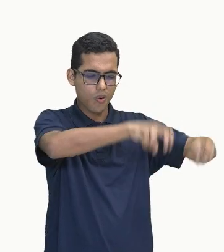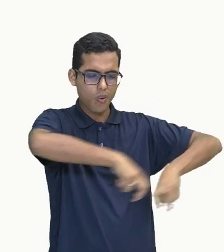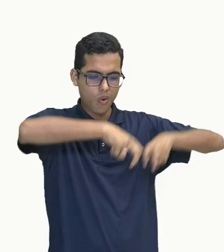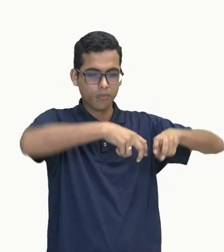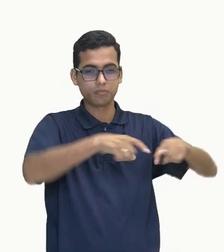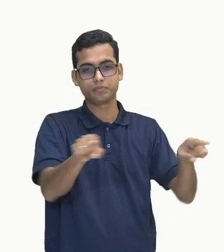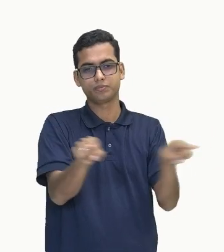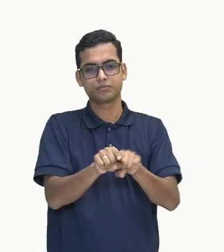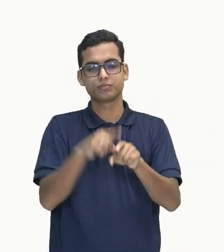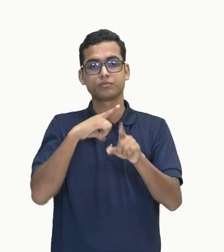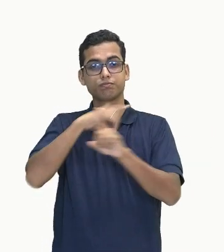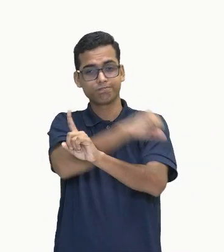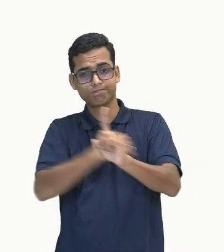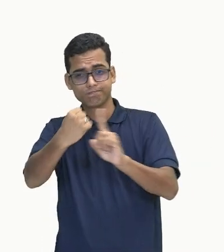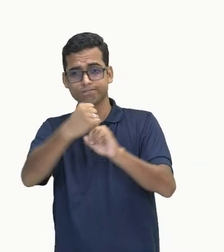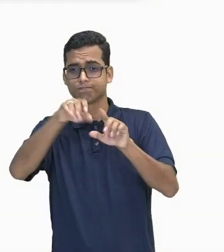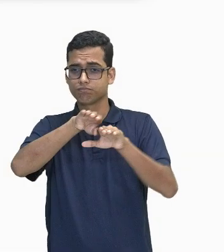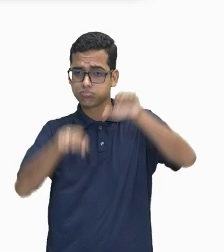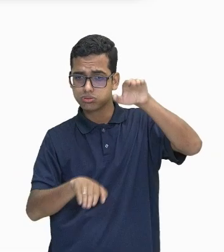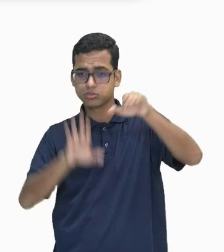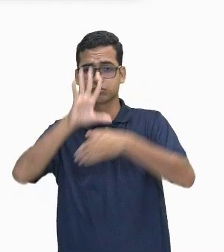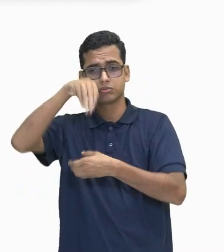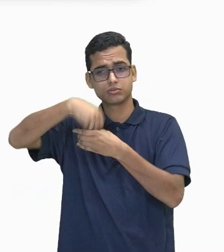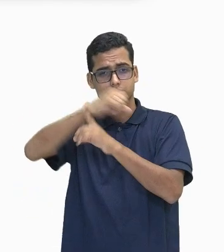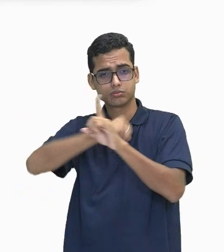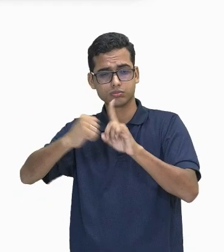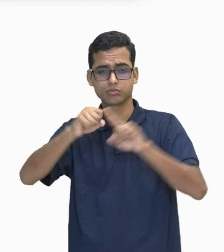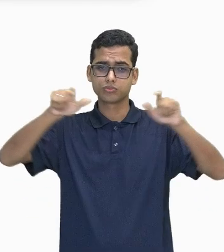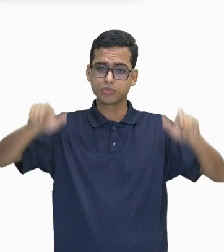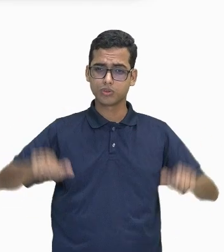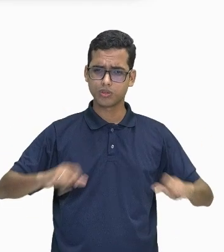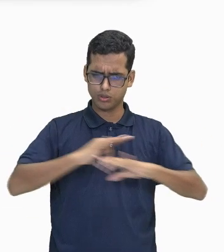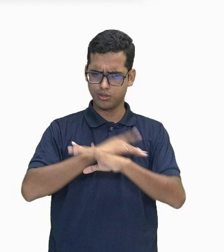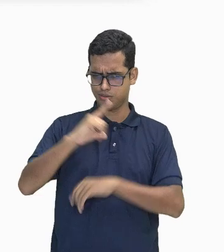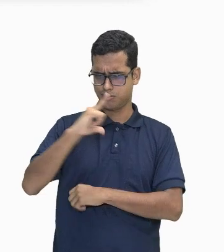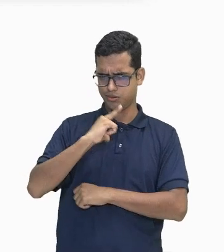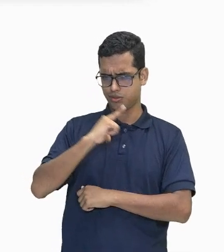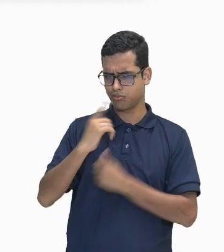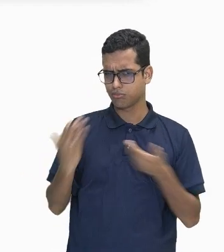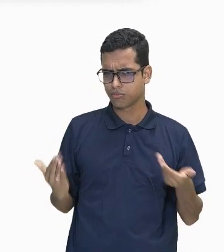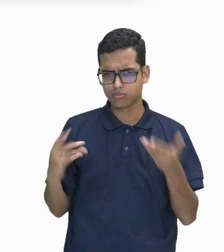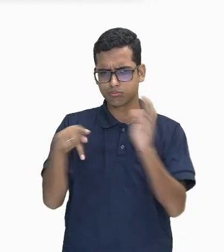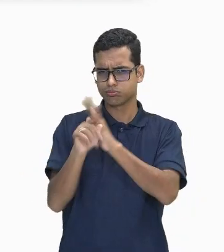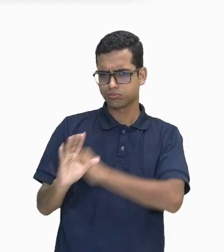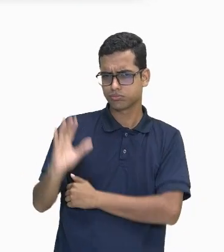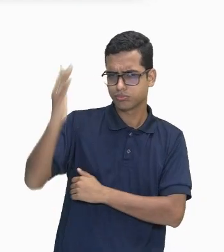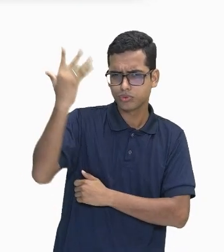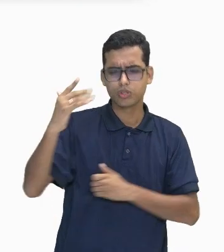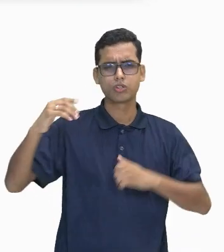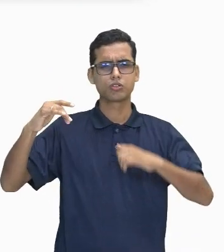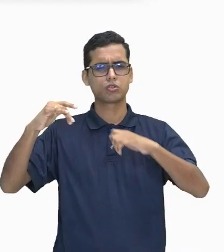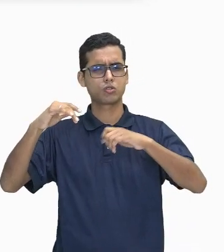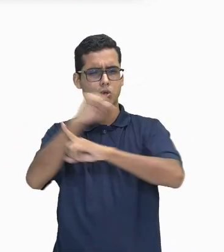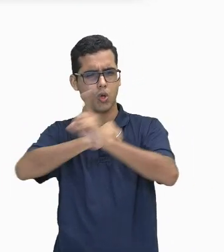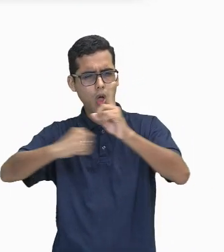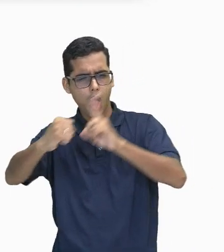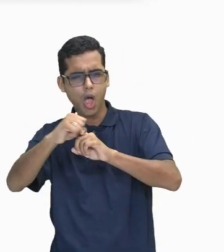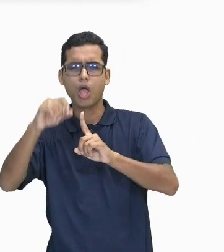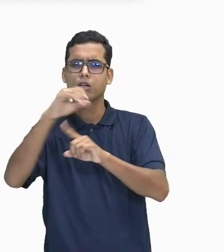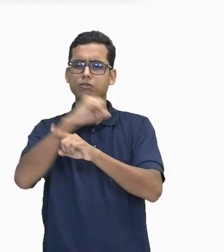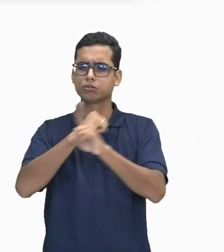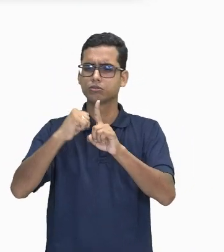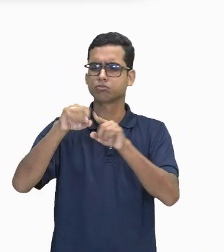das desigualdades sociais no espaço urbano, né? Será que a gente tem desigualdade social no meio urbano, né? A gente observou essas taxas